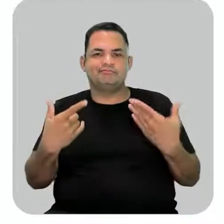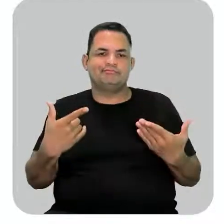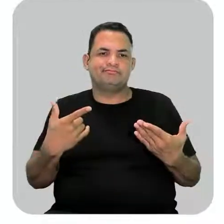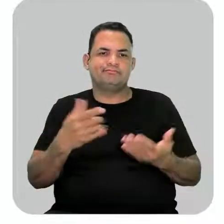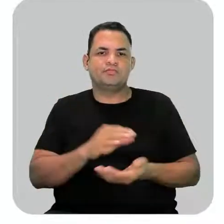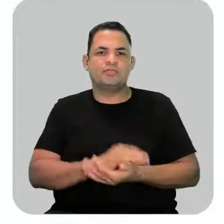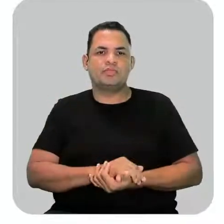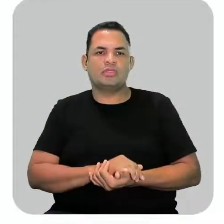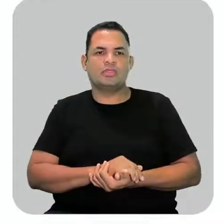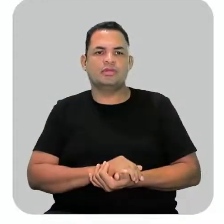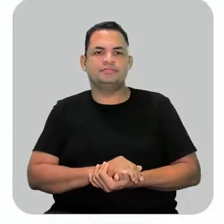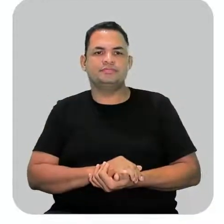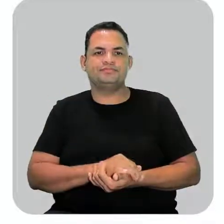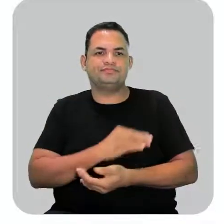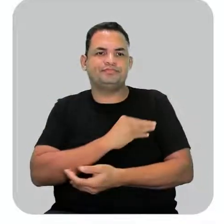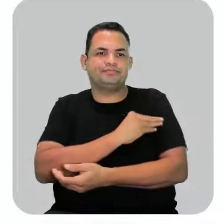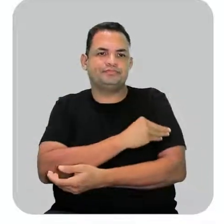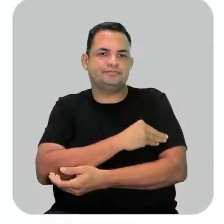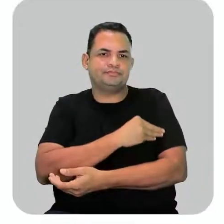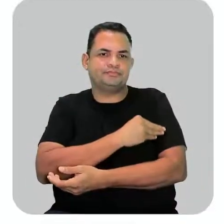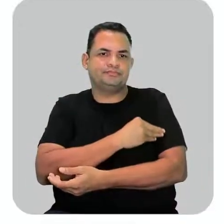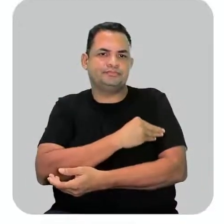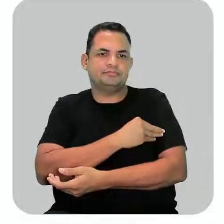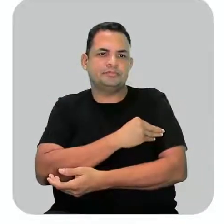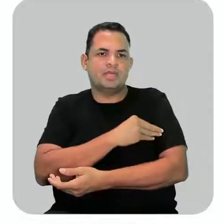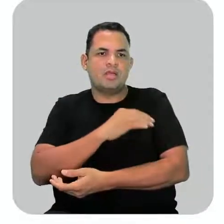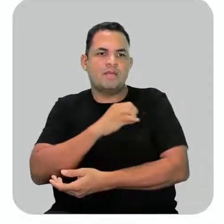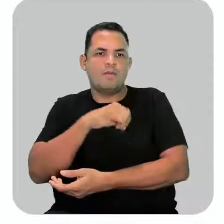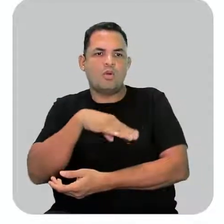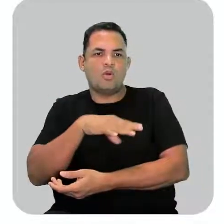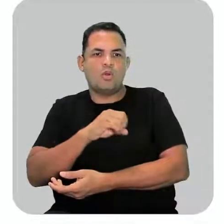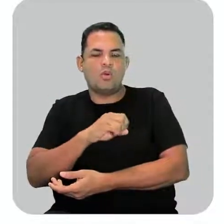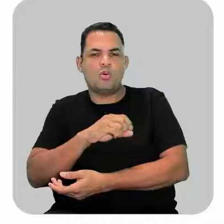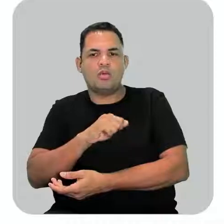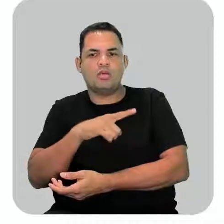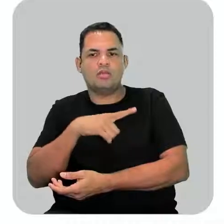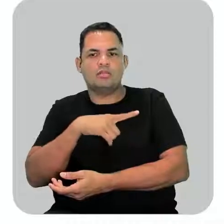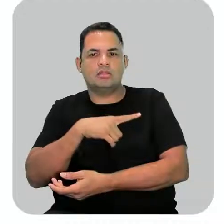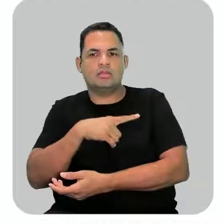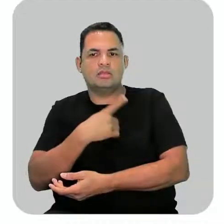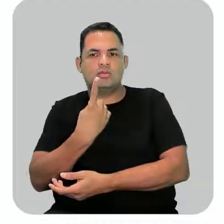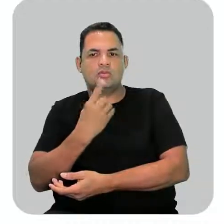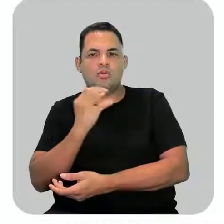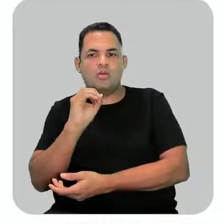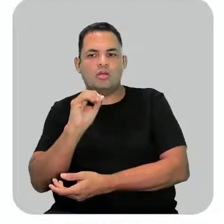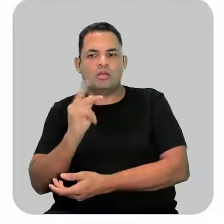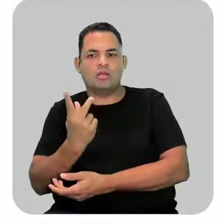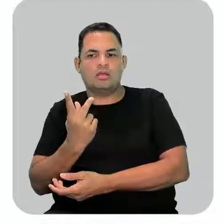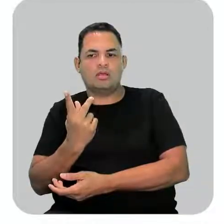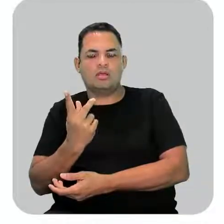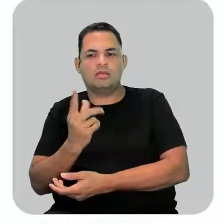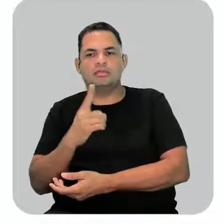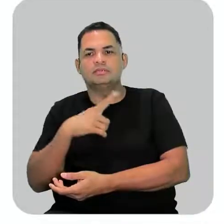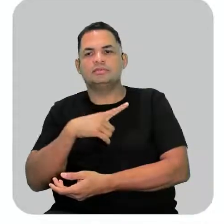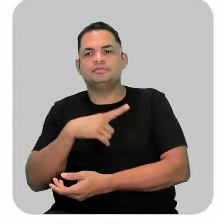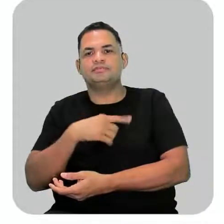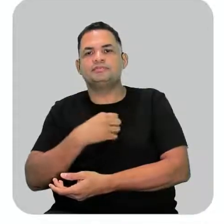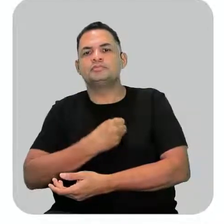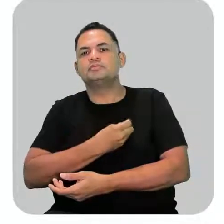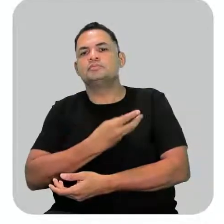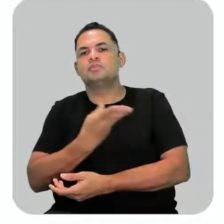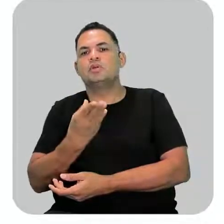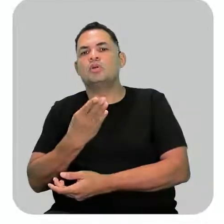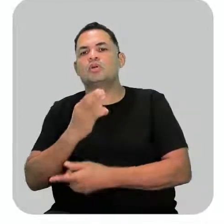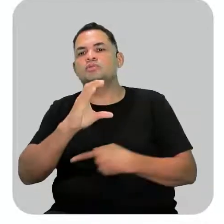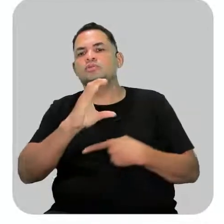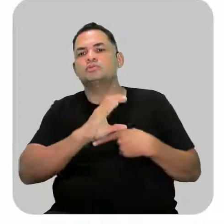a nomenclatura de monoálcools saturados, quando apresenta apenas uma hidroxila, a gente vai contar quantos carbonos